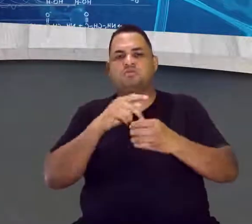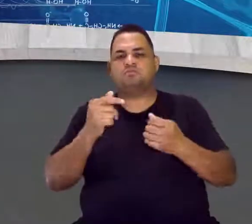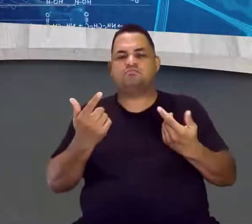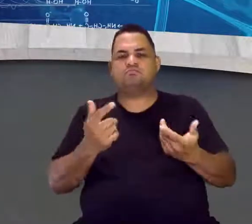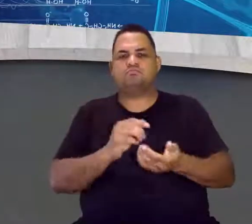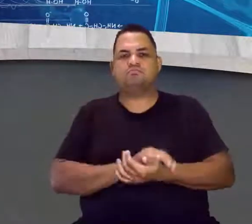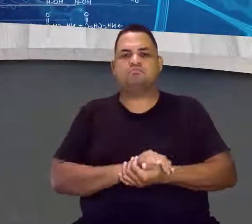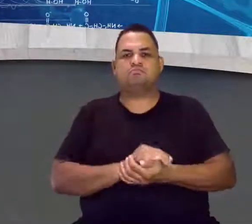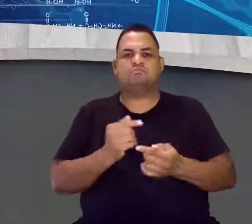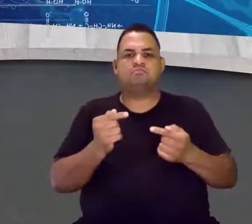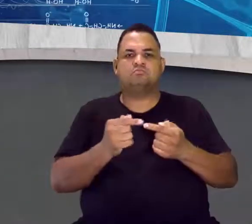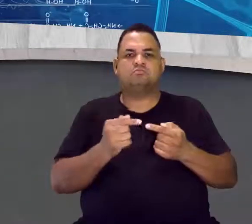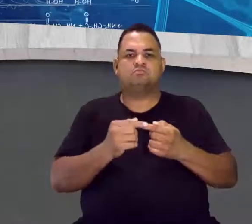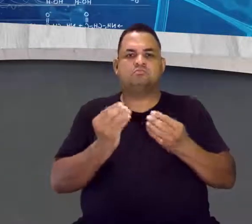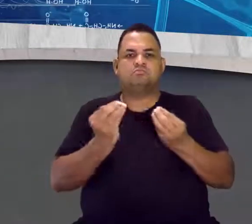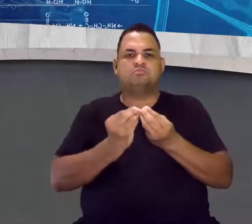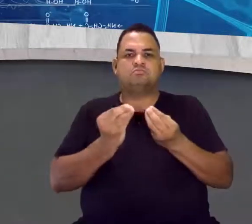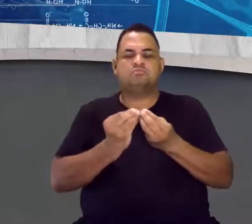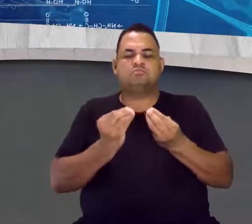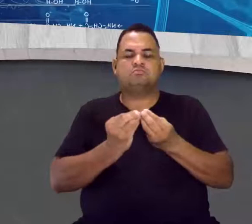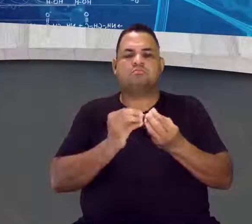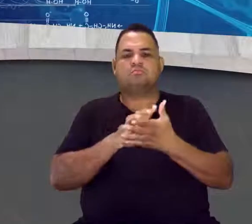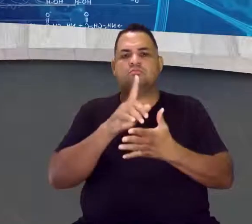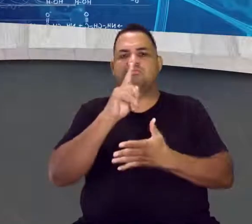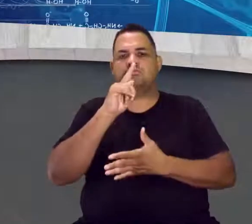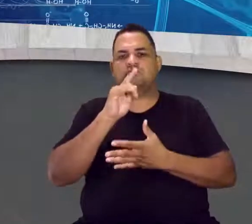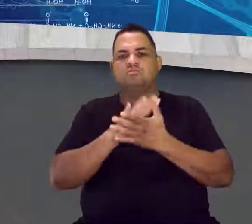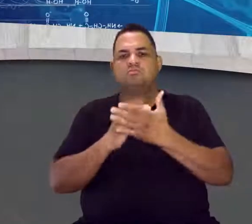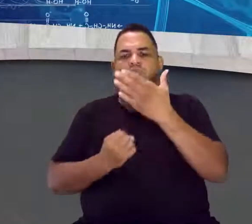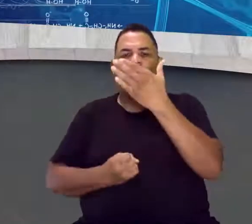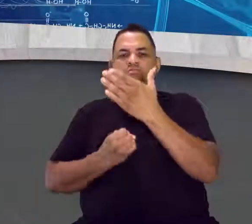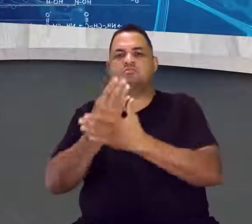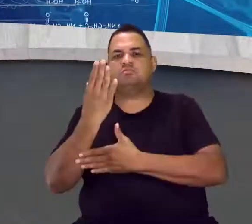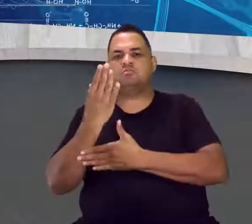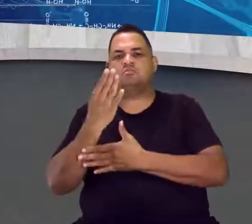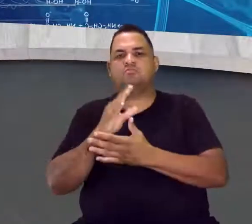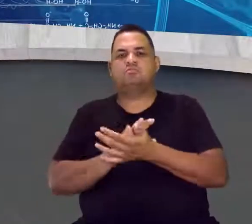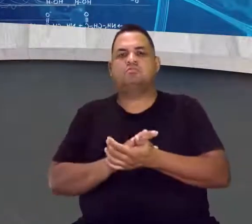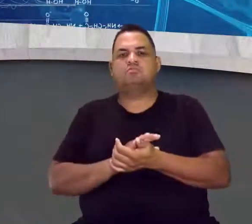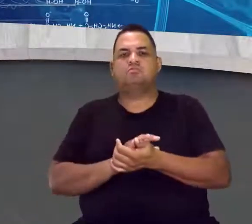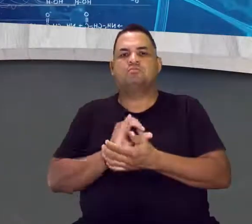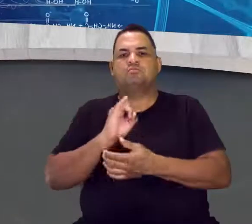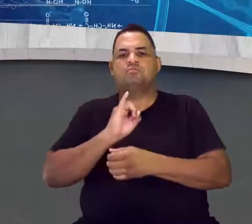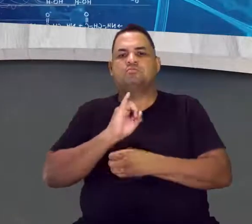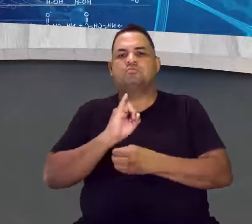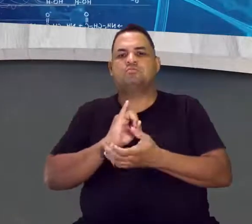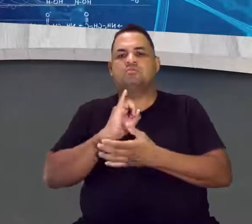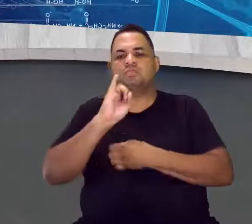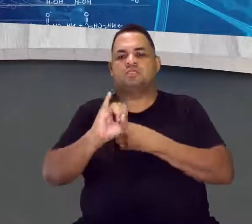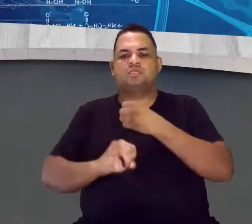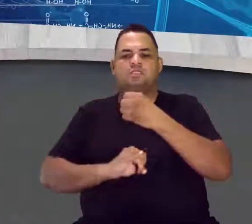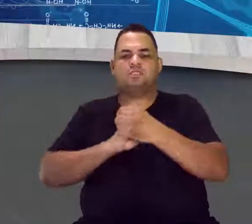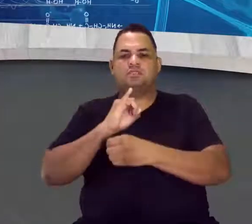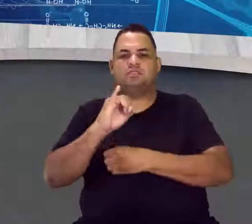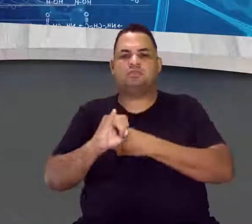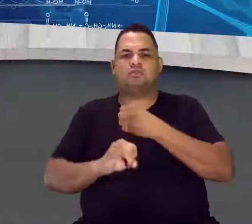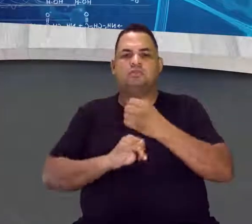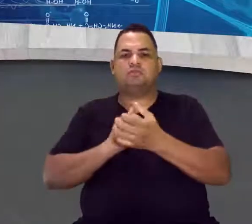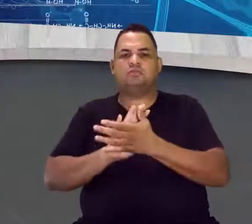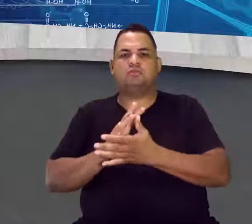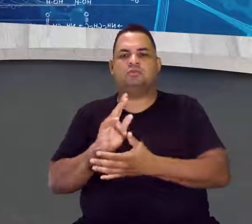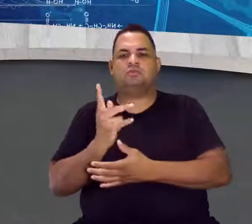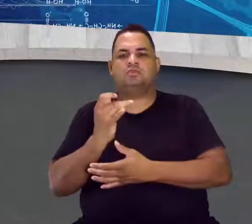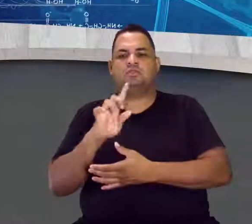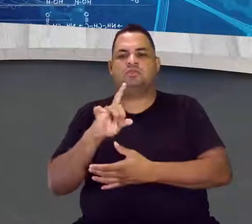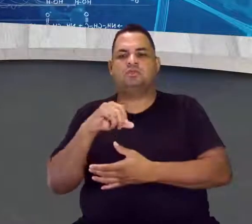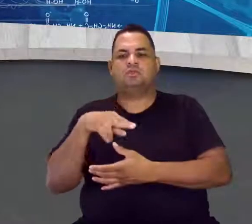ele vai se ligar à molécula da água, dando origem ao que nós chamamos de íon hidrônio, tá? E